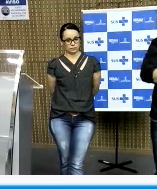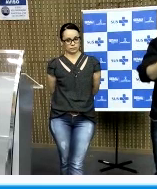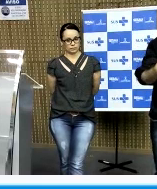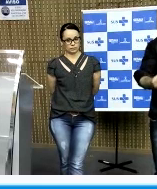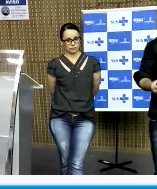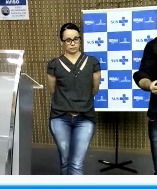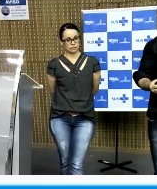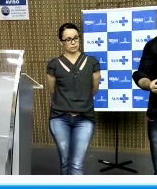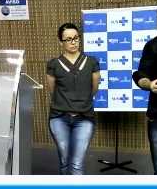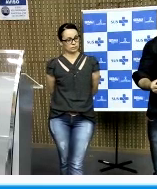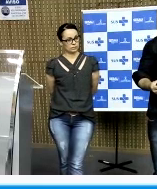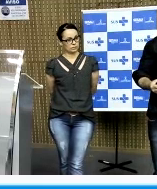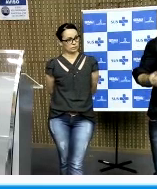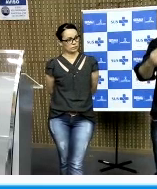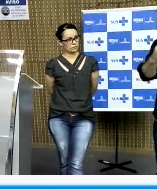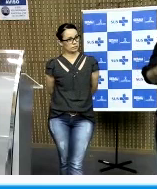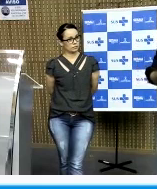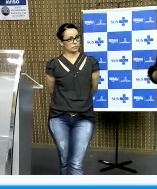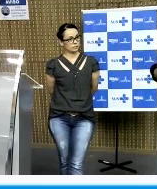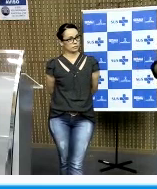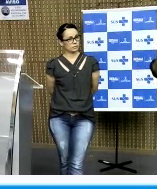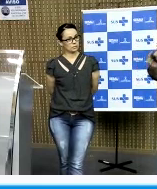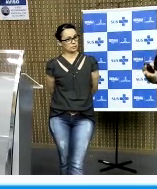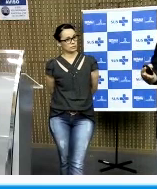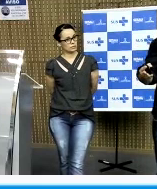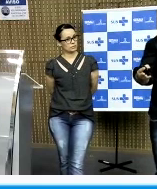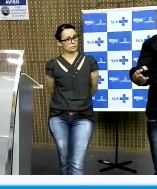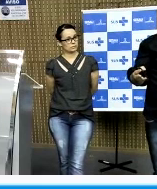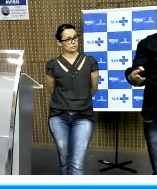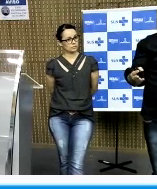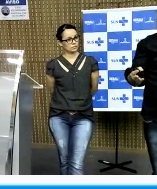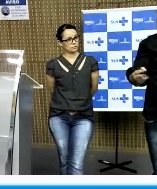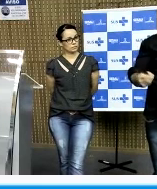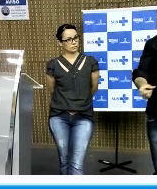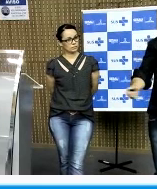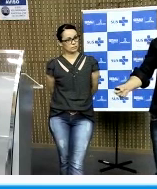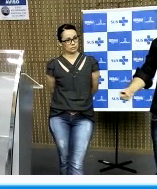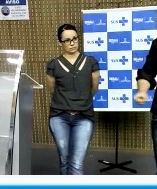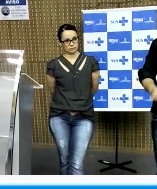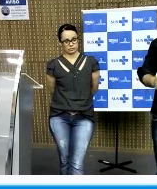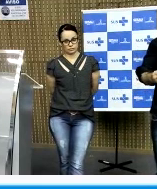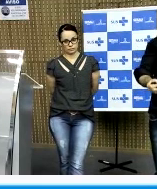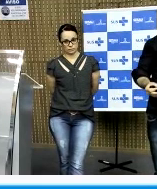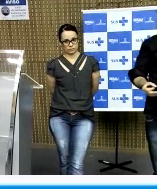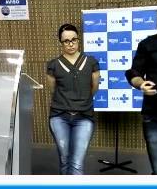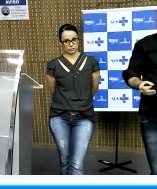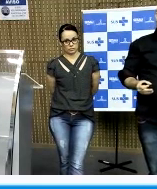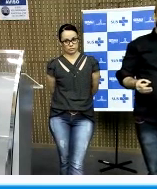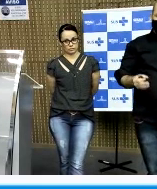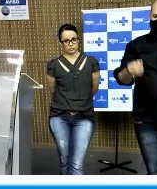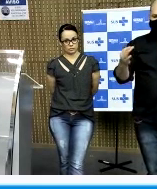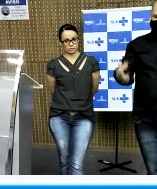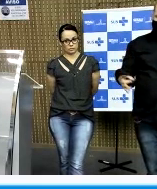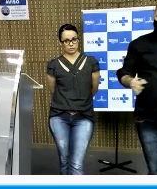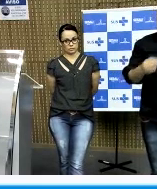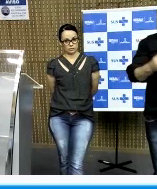agenda, estesiômetro para isso. E o que eu quero? Identificação e tratamento precoce. Envolve toda a equipe,